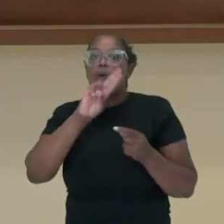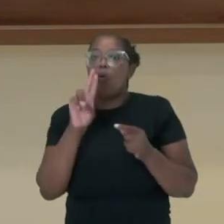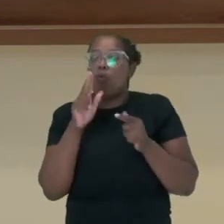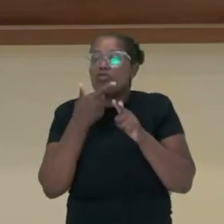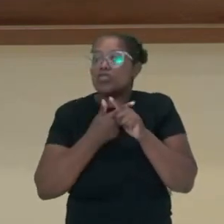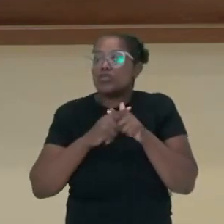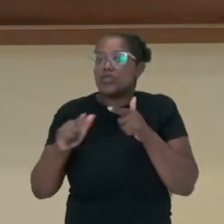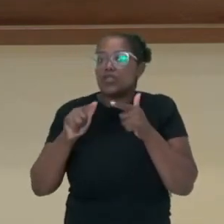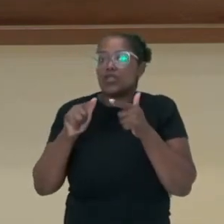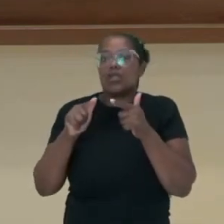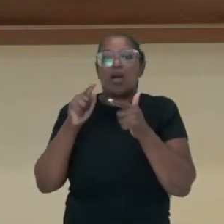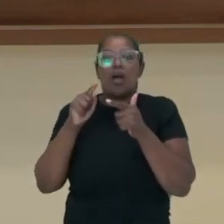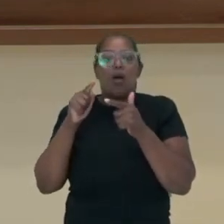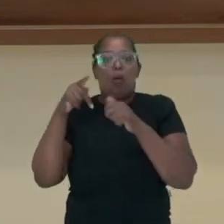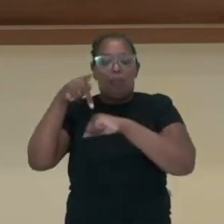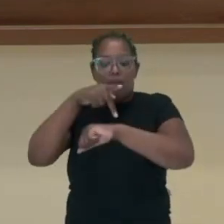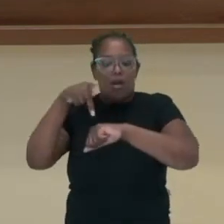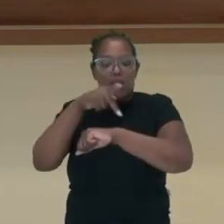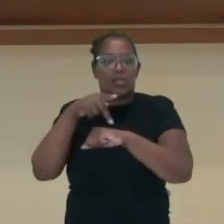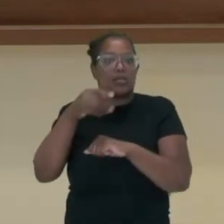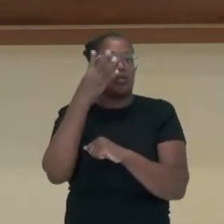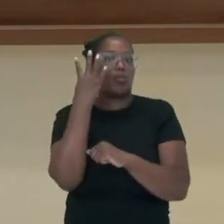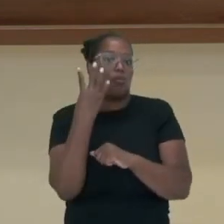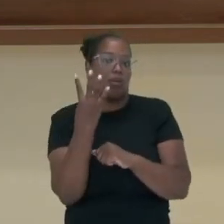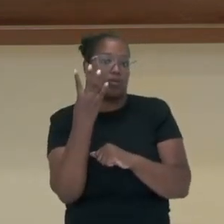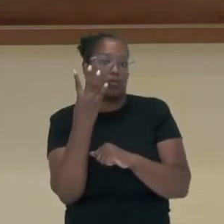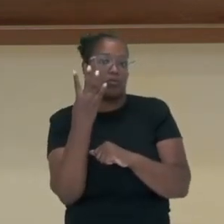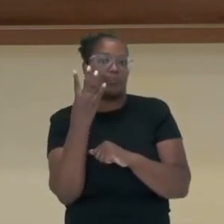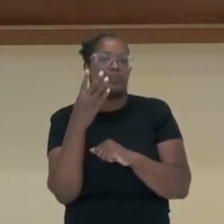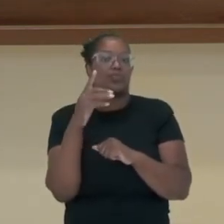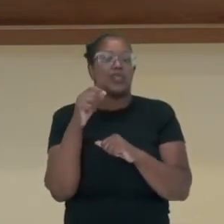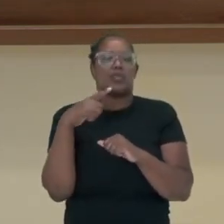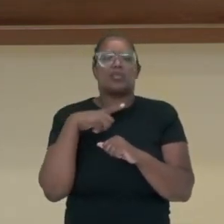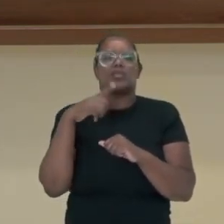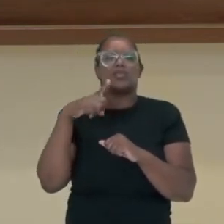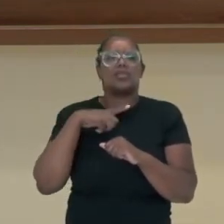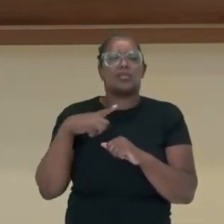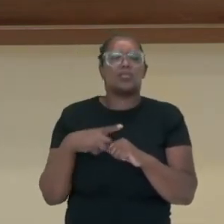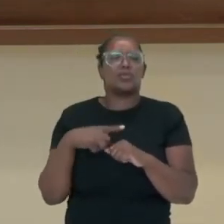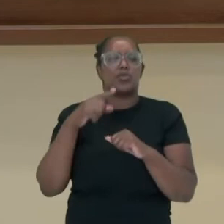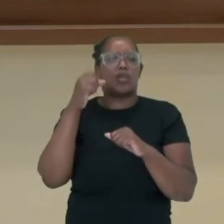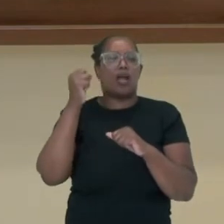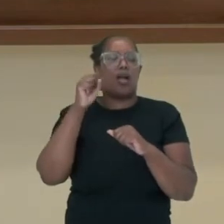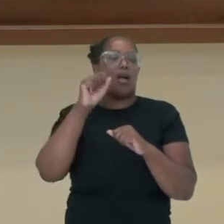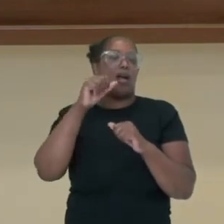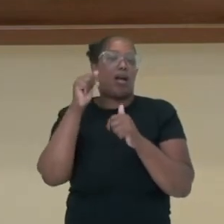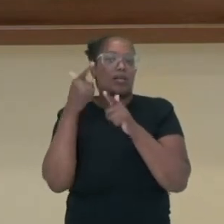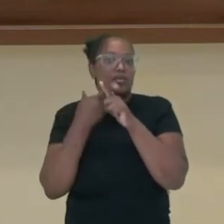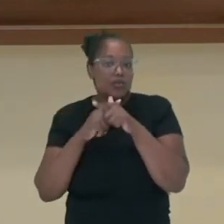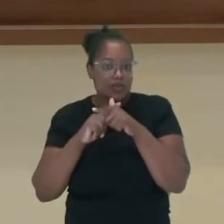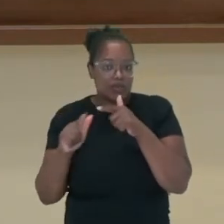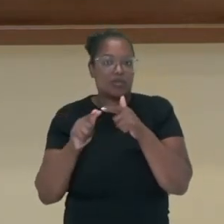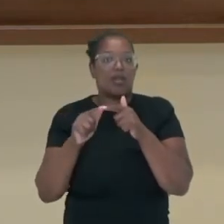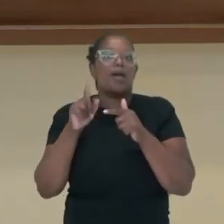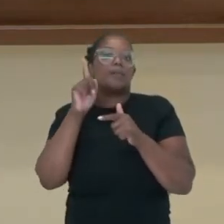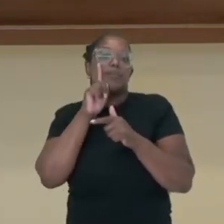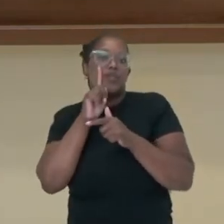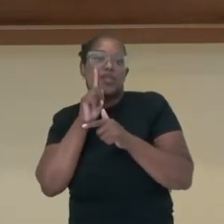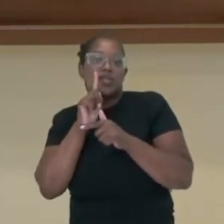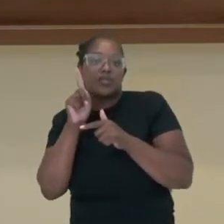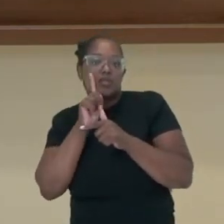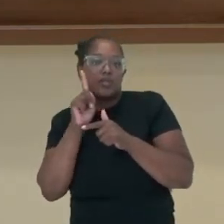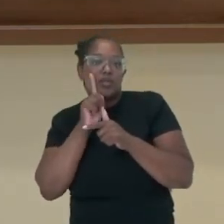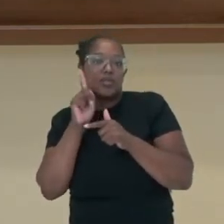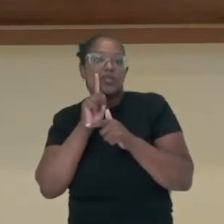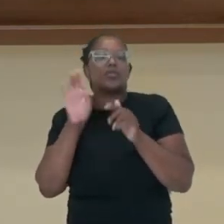zonas administrativas. Então nós temos a zona administrativa pela União Soviética, pelos Estados Unidos, pela França e pelo